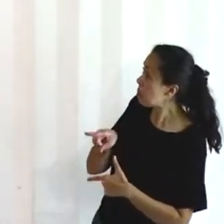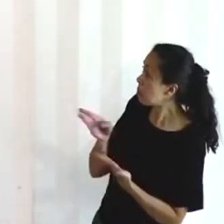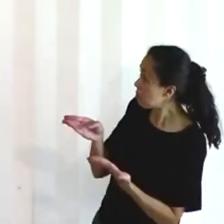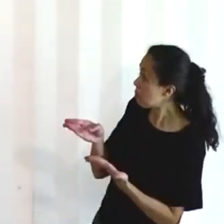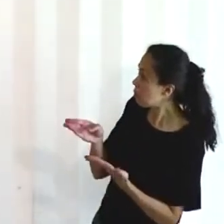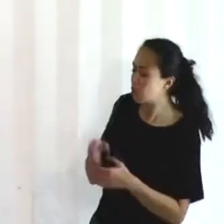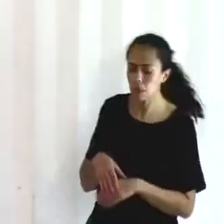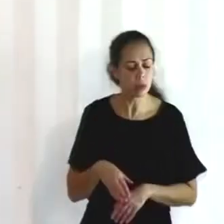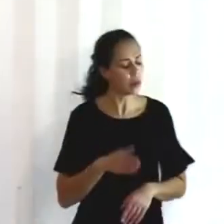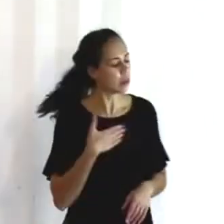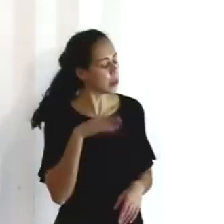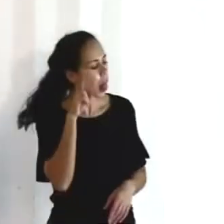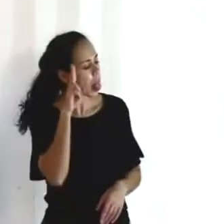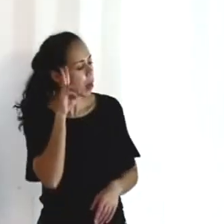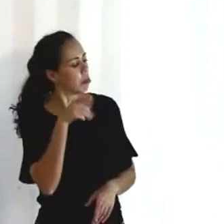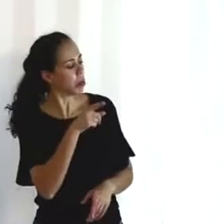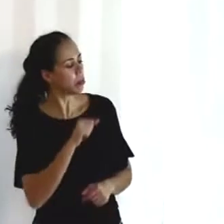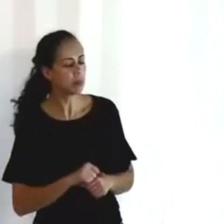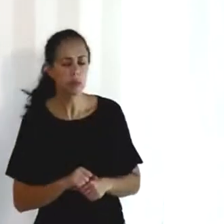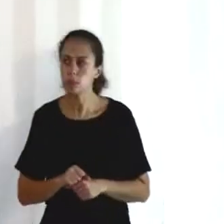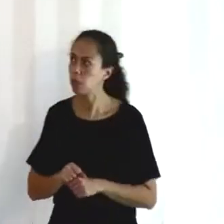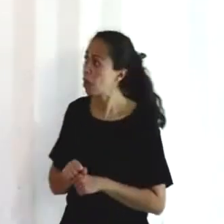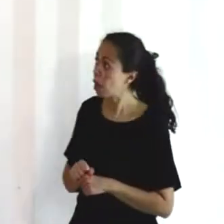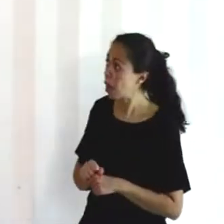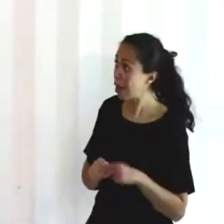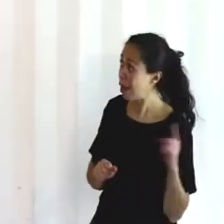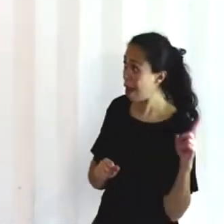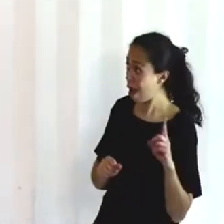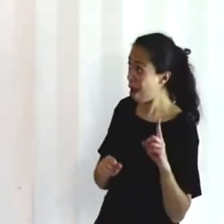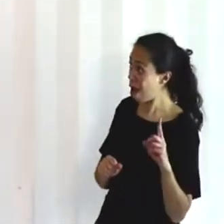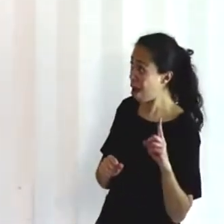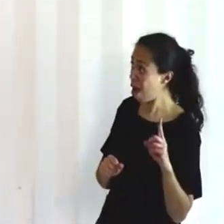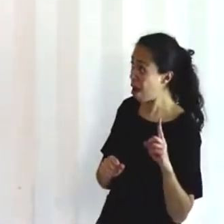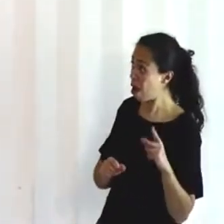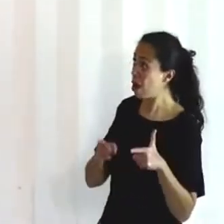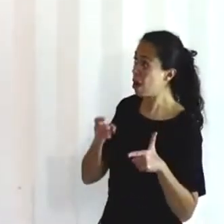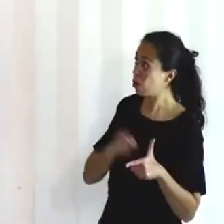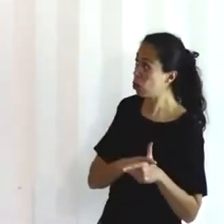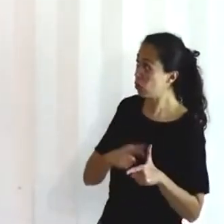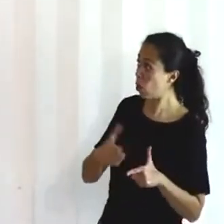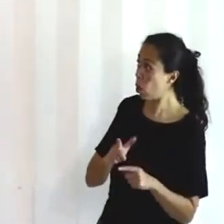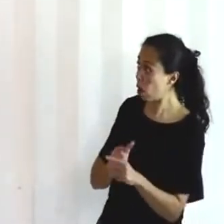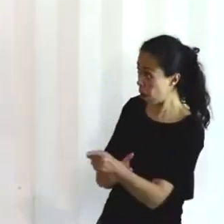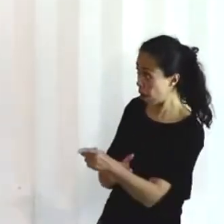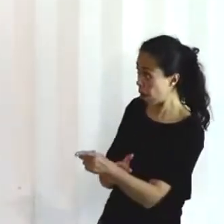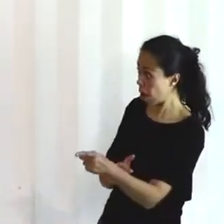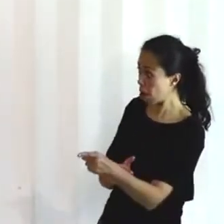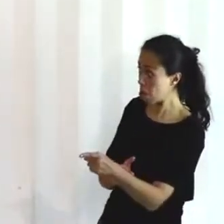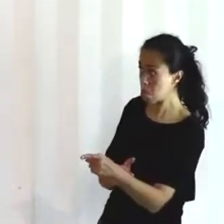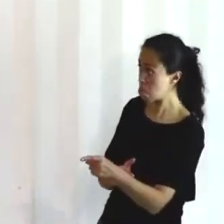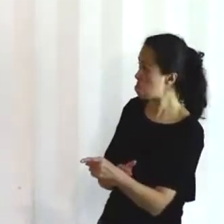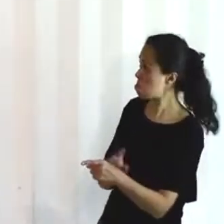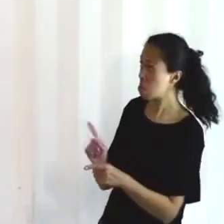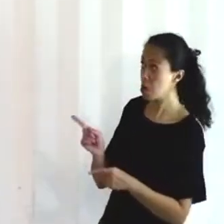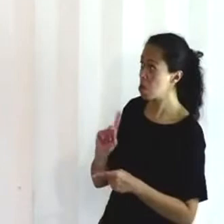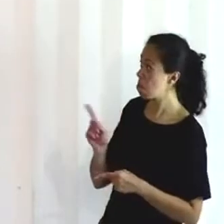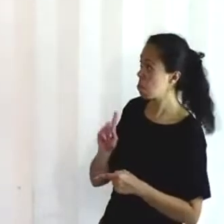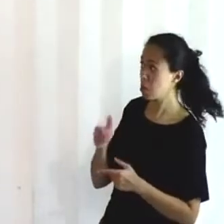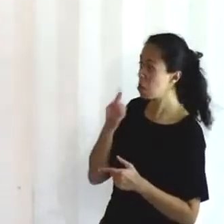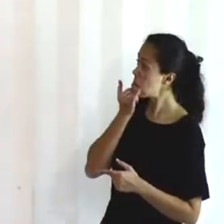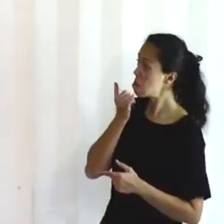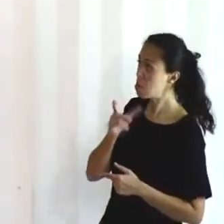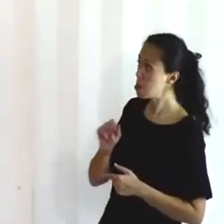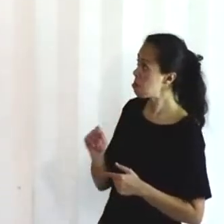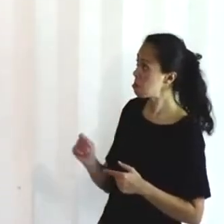a ele? Aí o rei pensa e diz, não é possível, não aprendeu nada, traz o homem de volta. Aí o